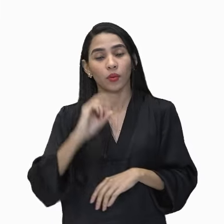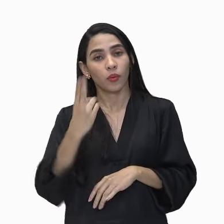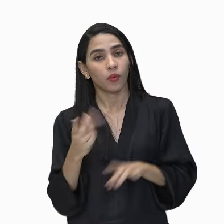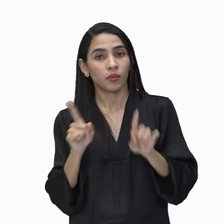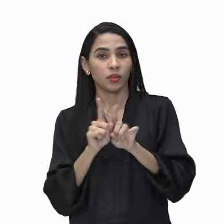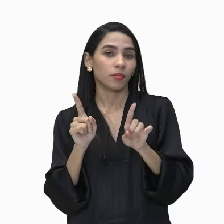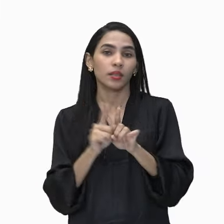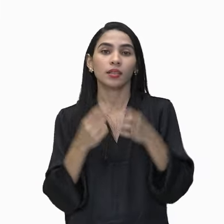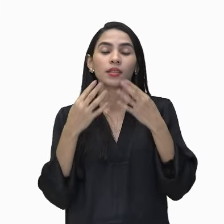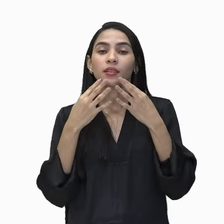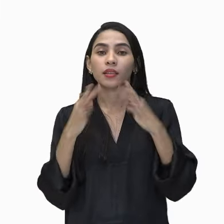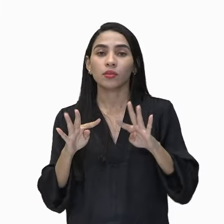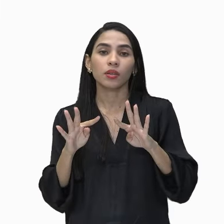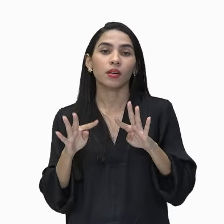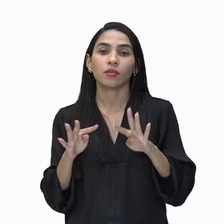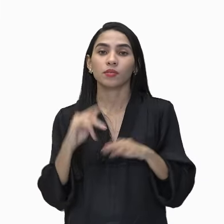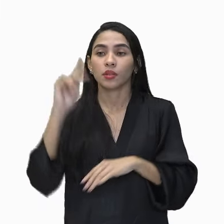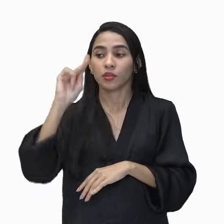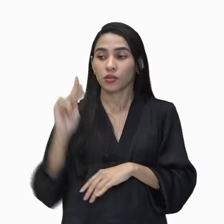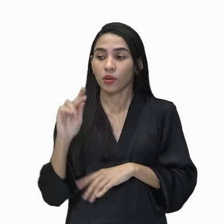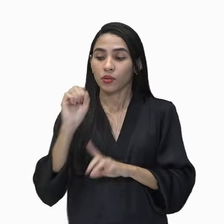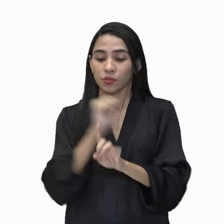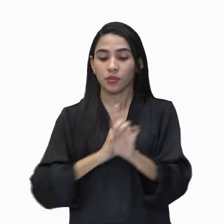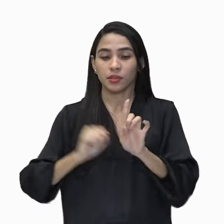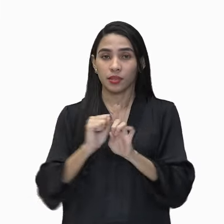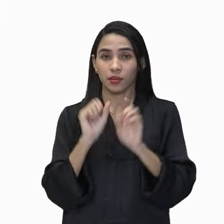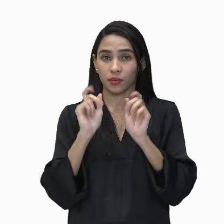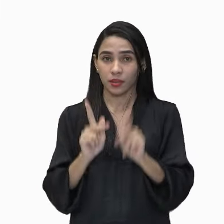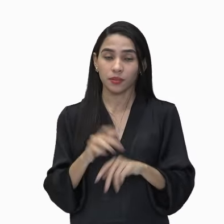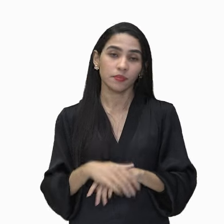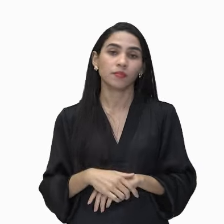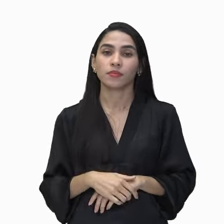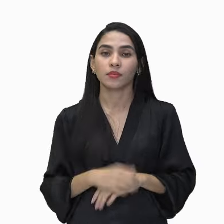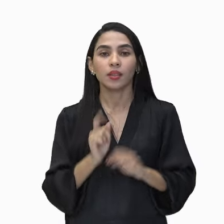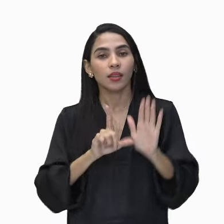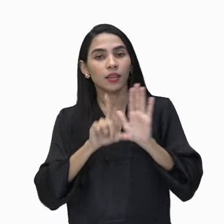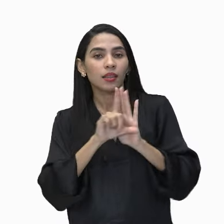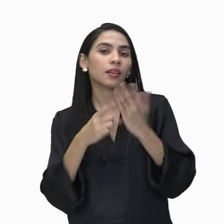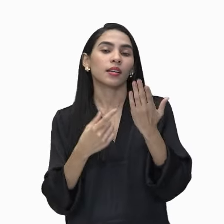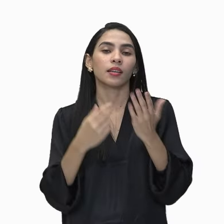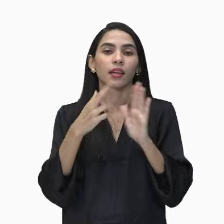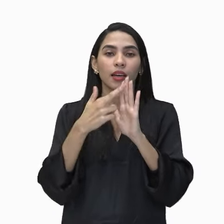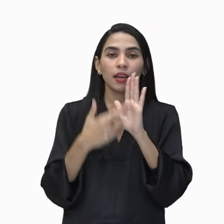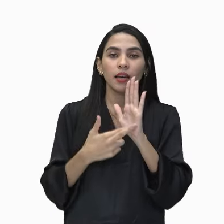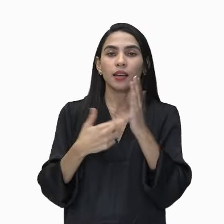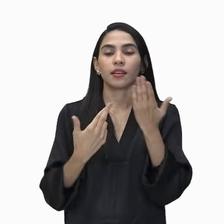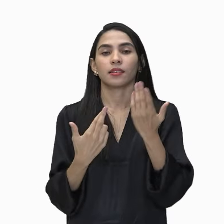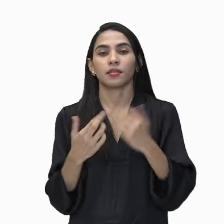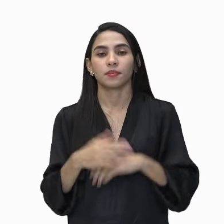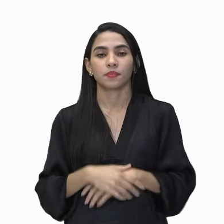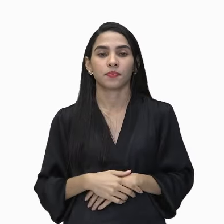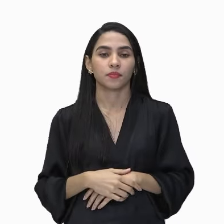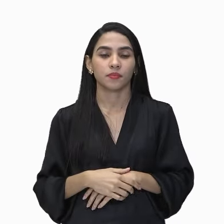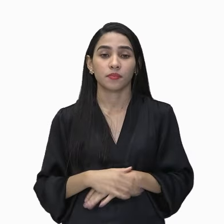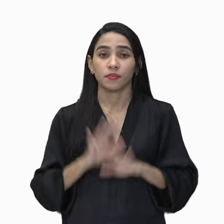por sua natureza histórico-social, tá bom? Ou seja, pelas leis, pelas normas, pelas regras.